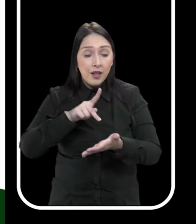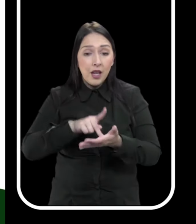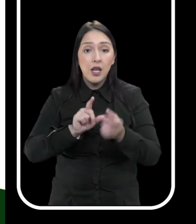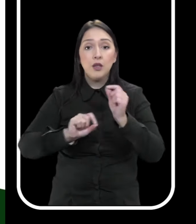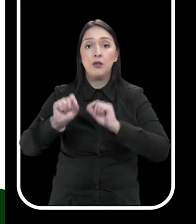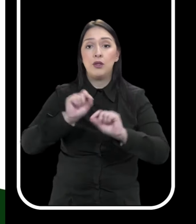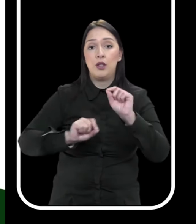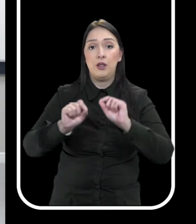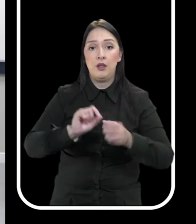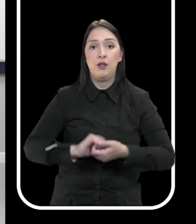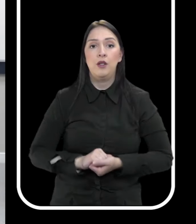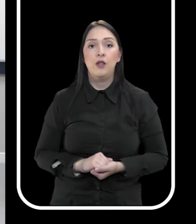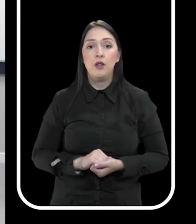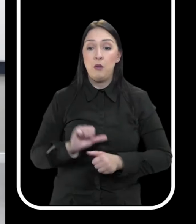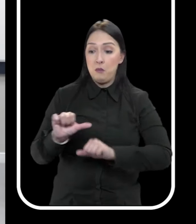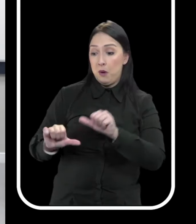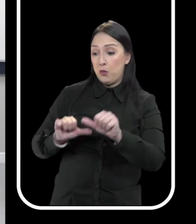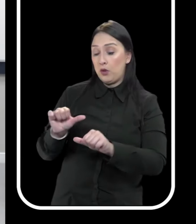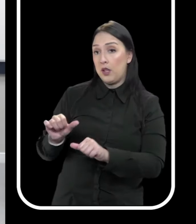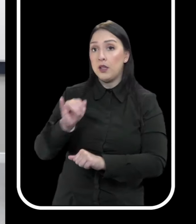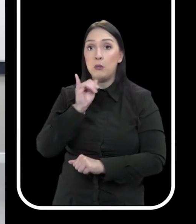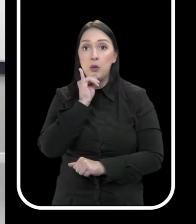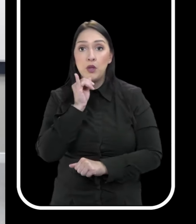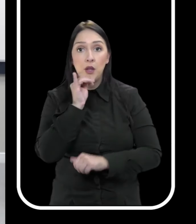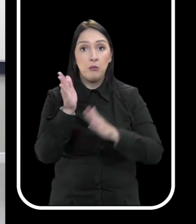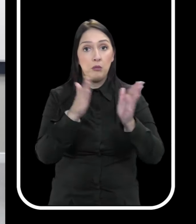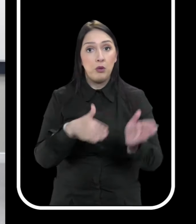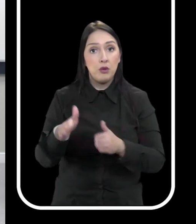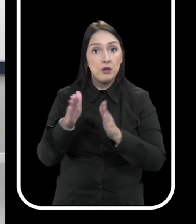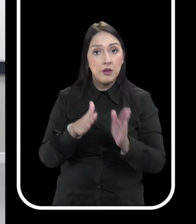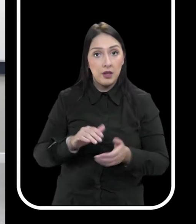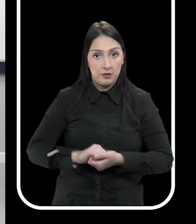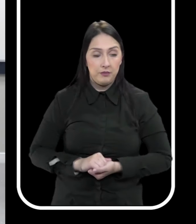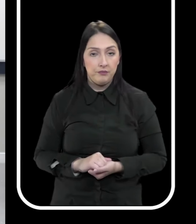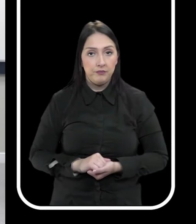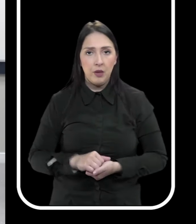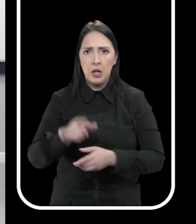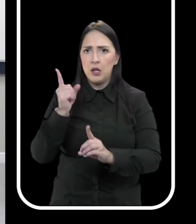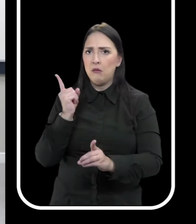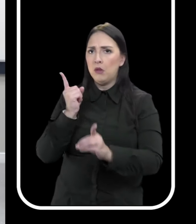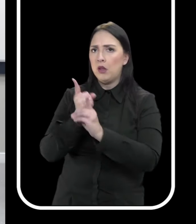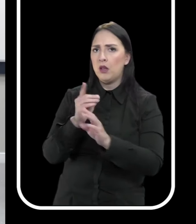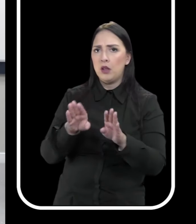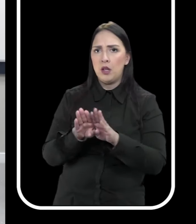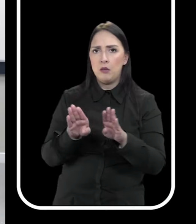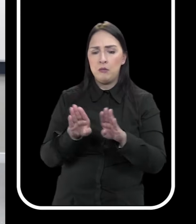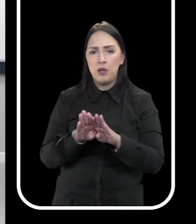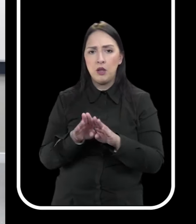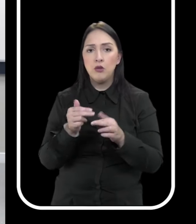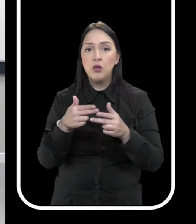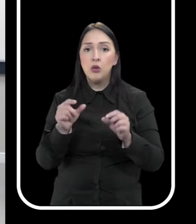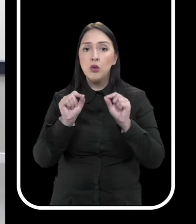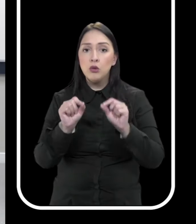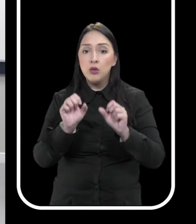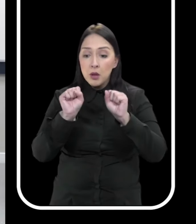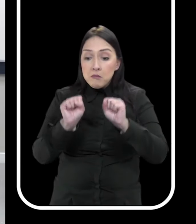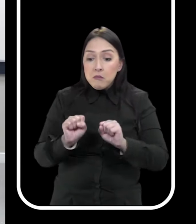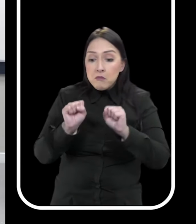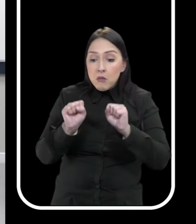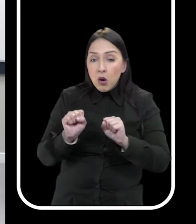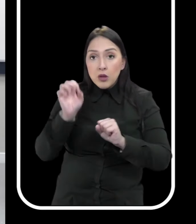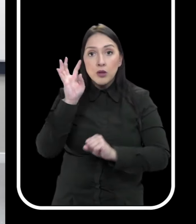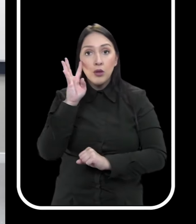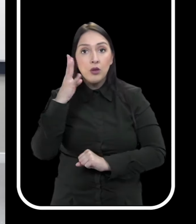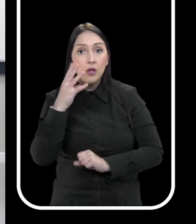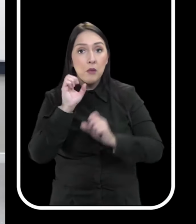realizar exatamente uma mudança, por exemplo, num processo, identificação de gargalos e